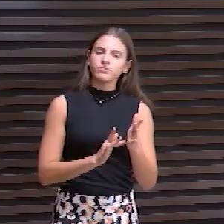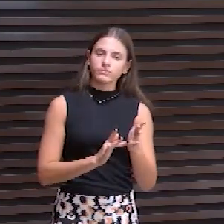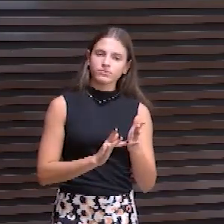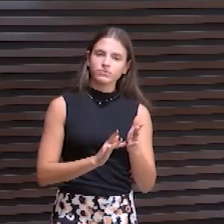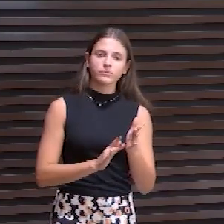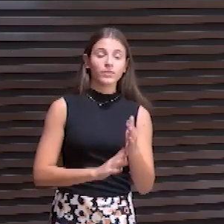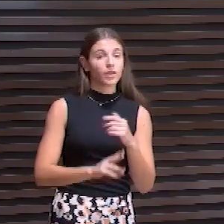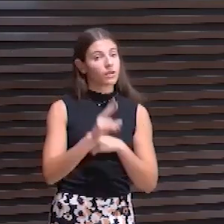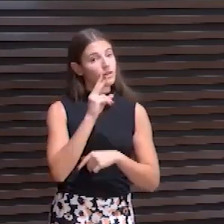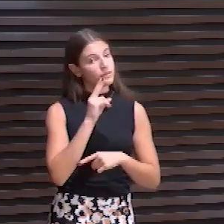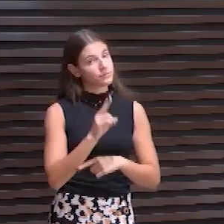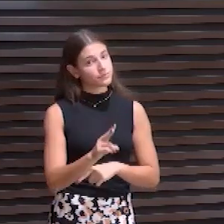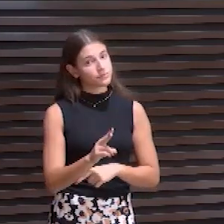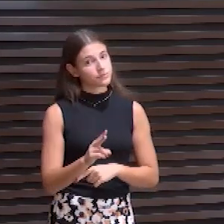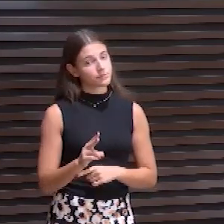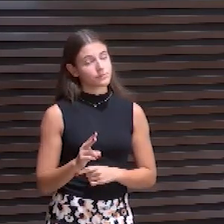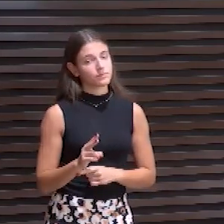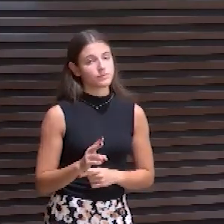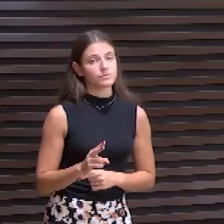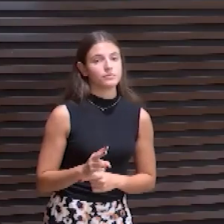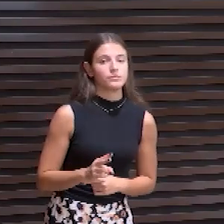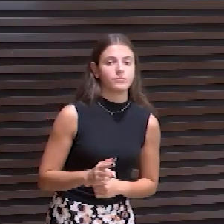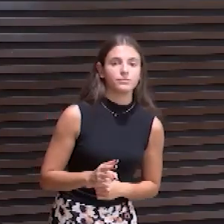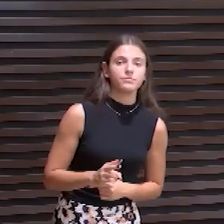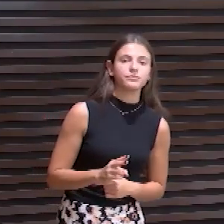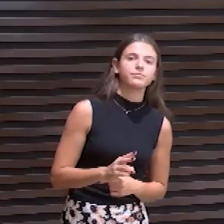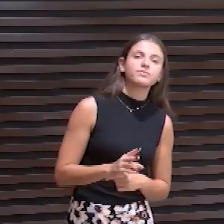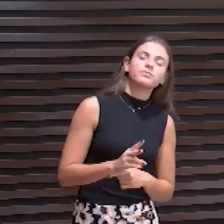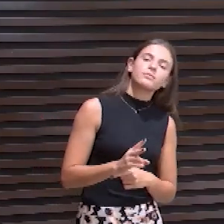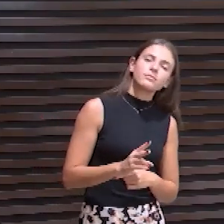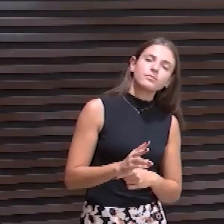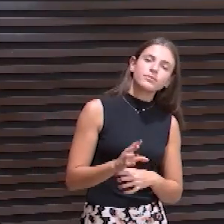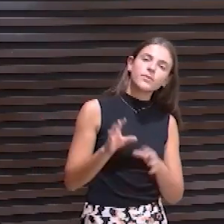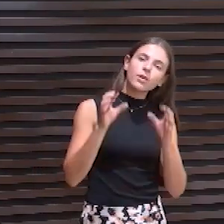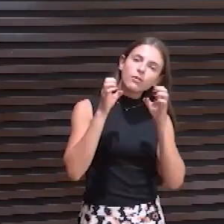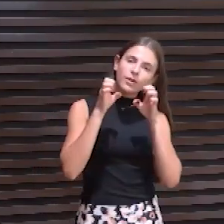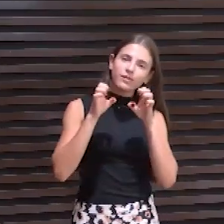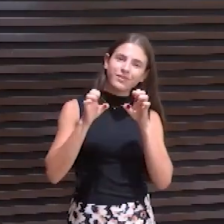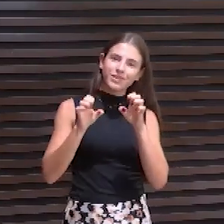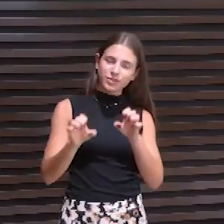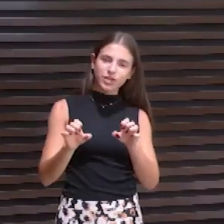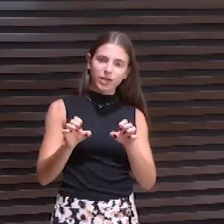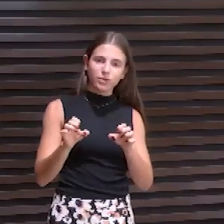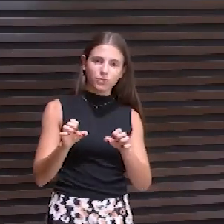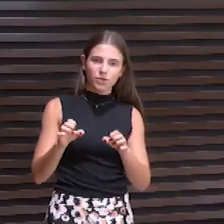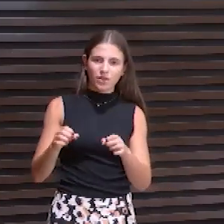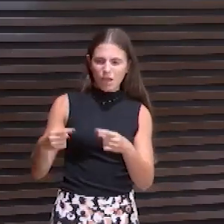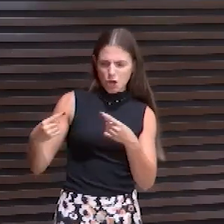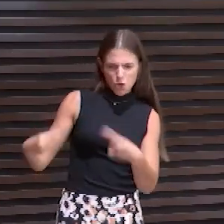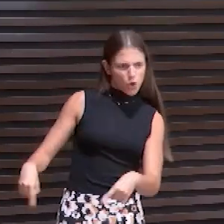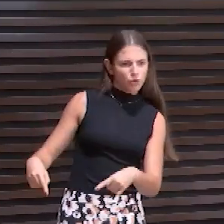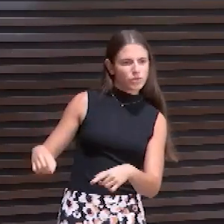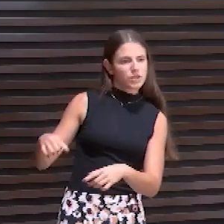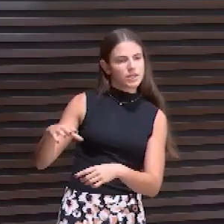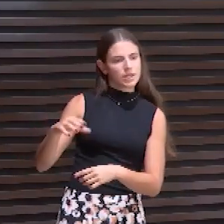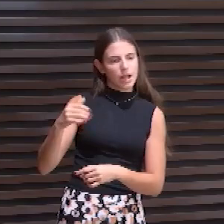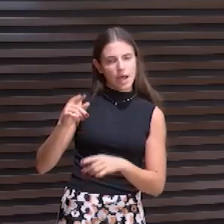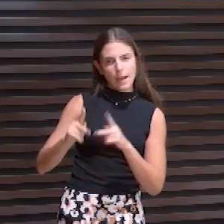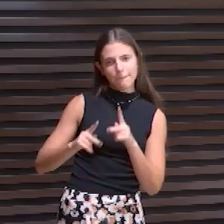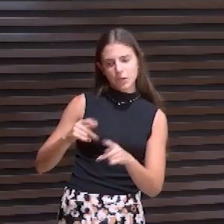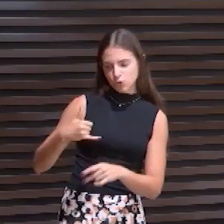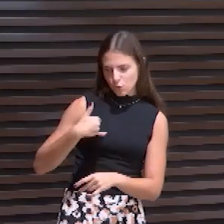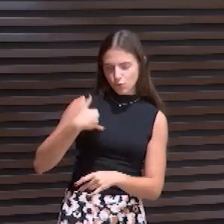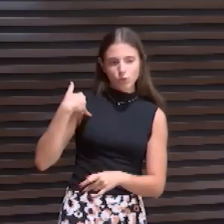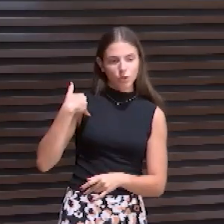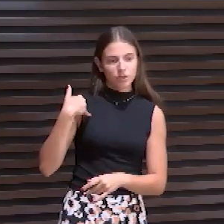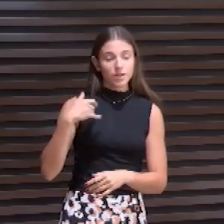Nós vemos que o evangelho ele é ofensivo para o orgulhoso. E a verdade sobre a